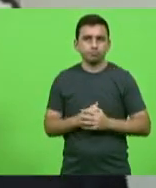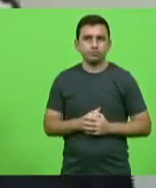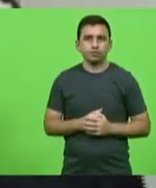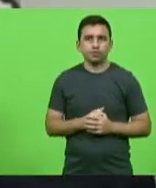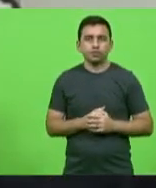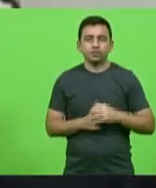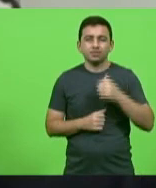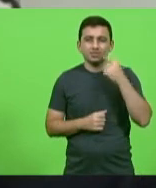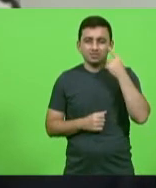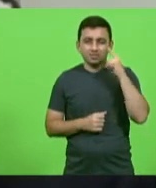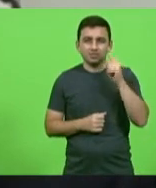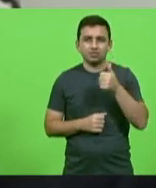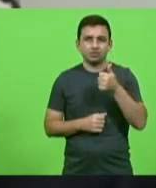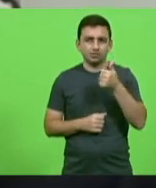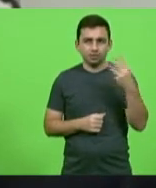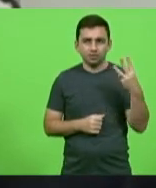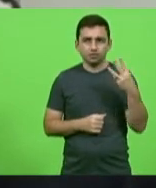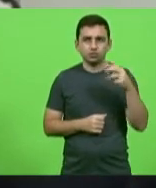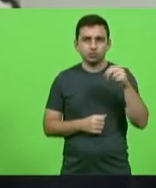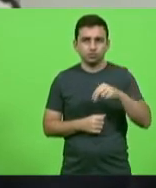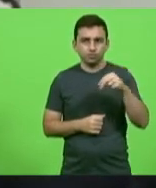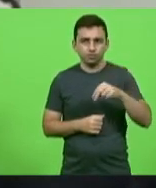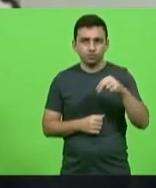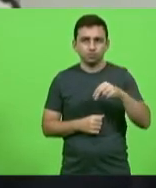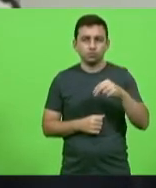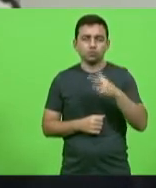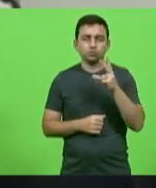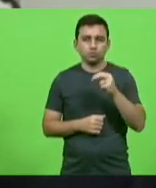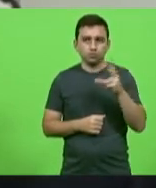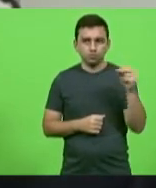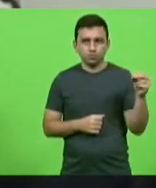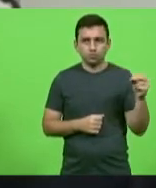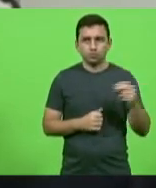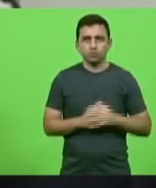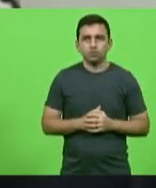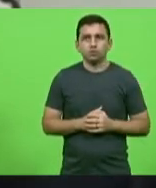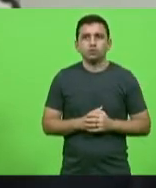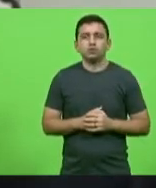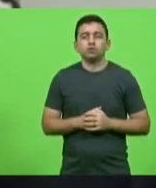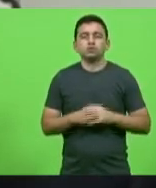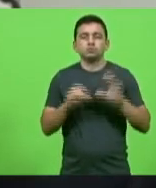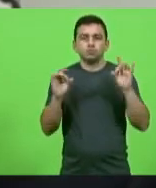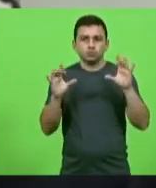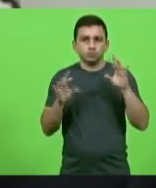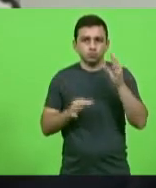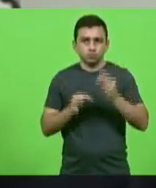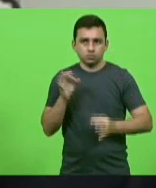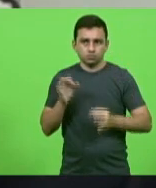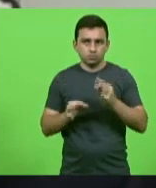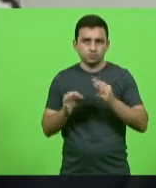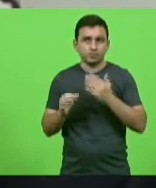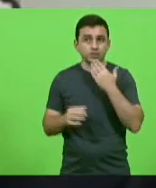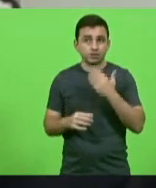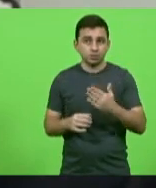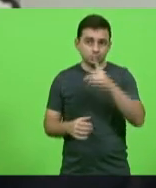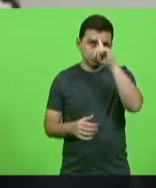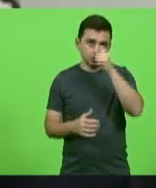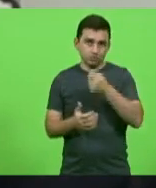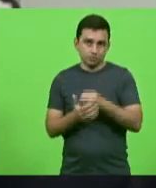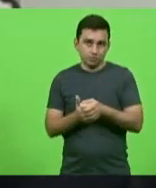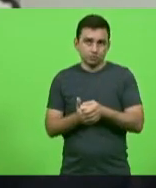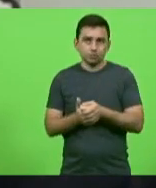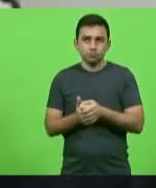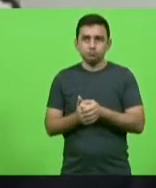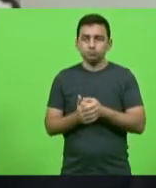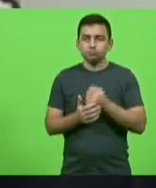a empresa de novembro de 2020 o presidente do Tribunal especial de julgamento proferir decisão para que oficia